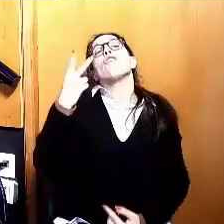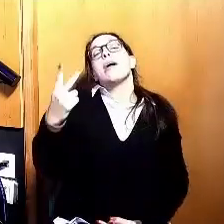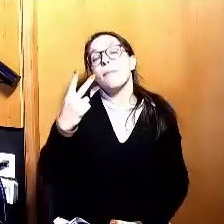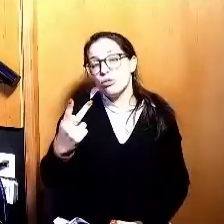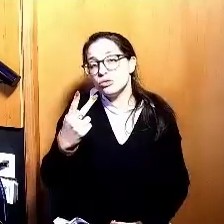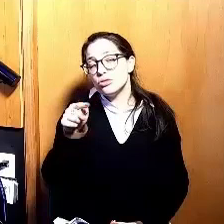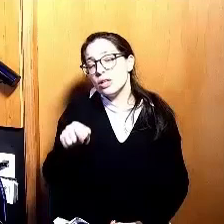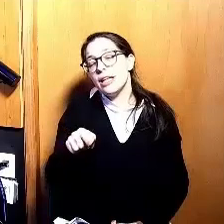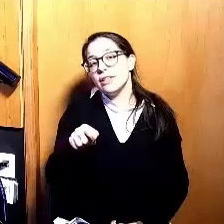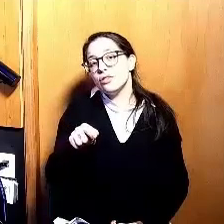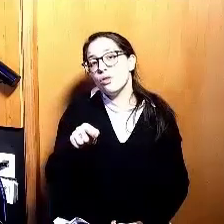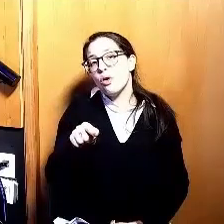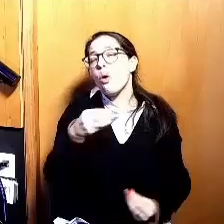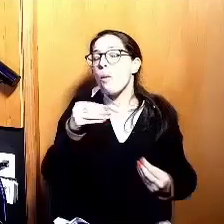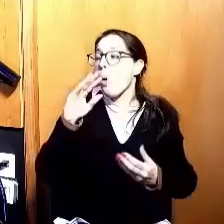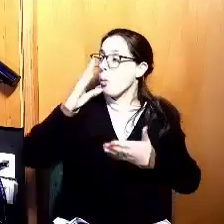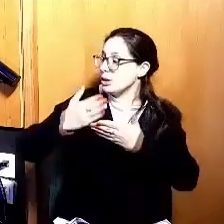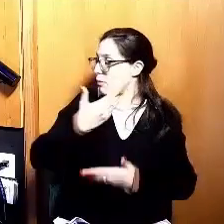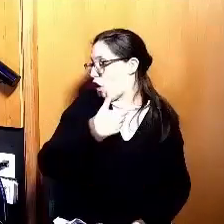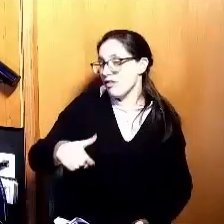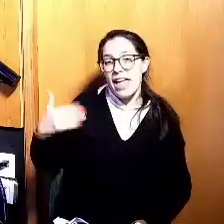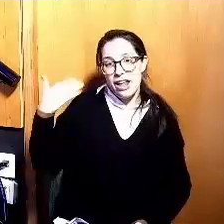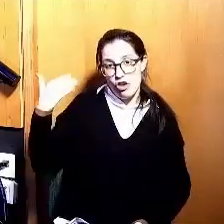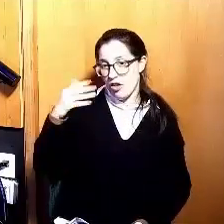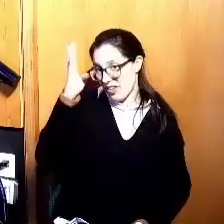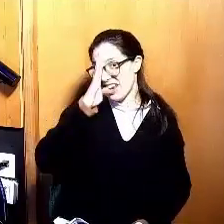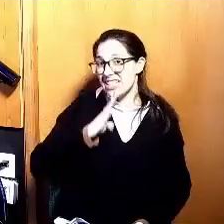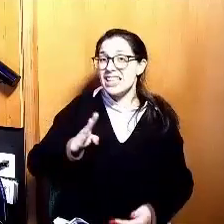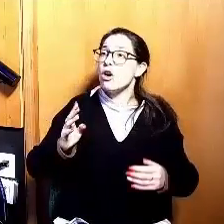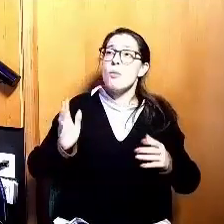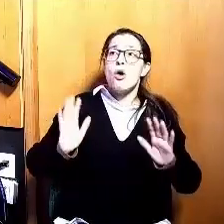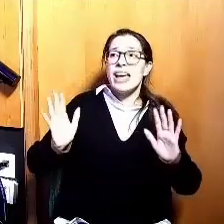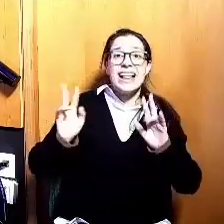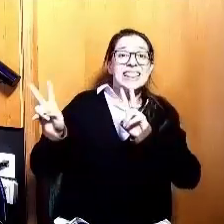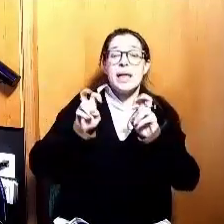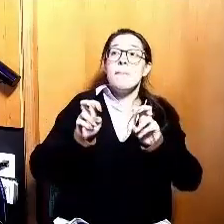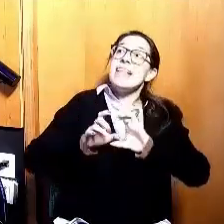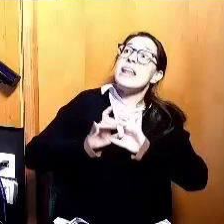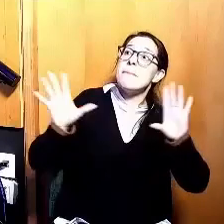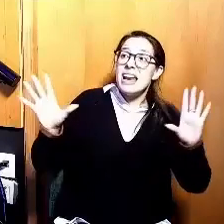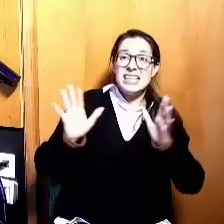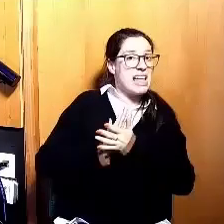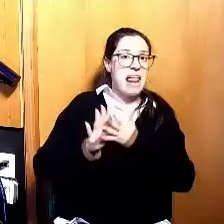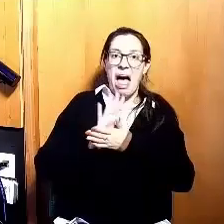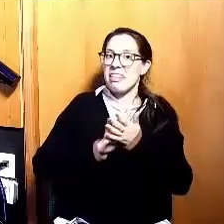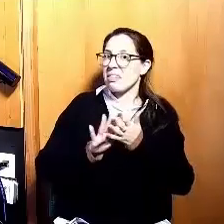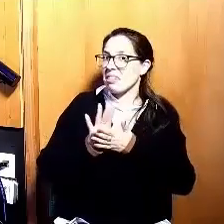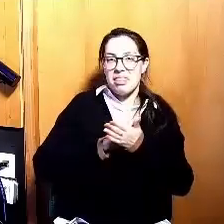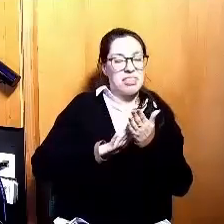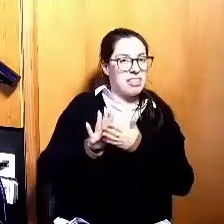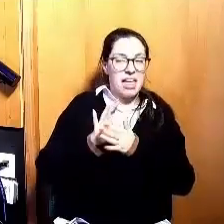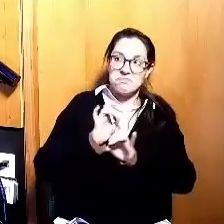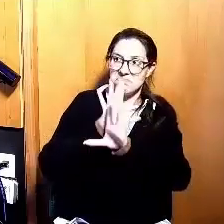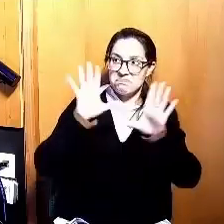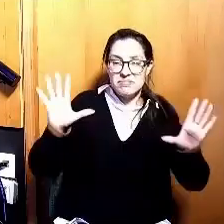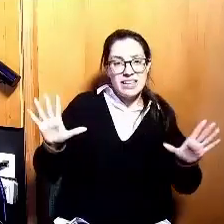no último governo do Brasil, que não tratavam de transparência, que não tratavam de dados abertos. Então, acho que esse